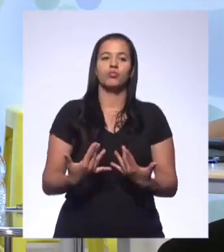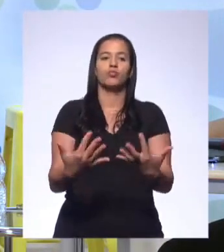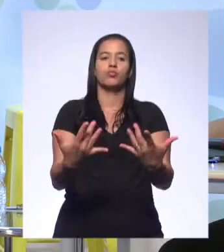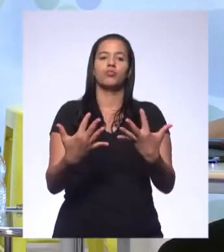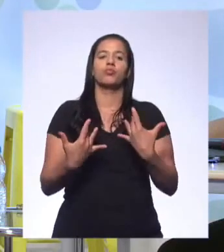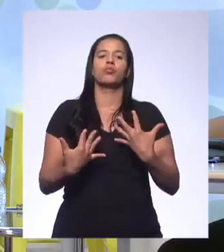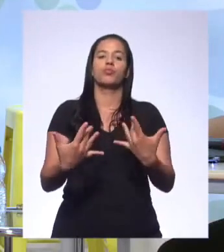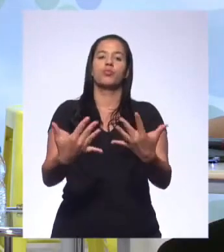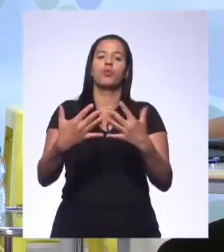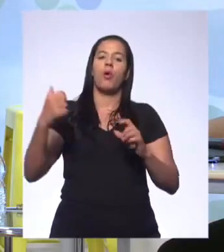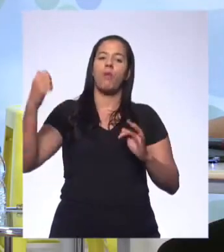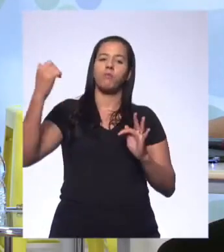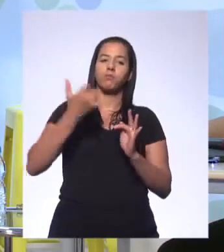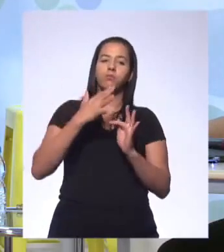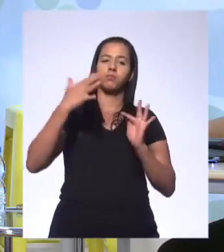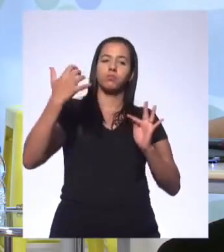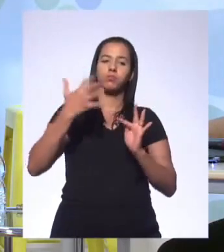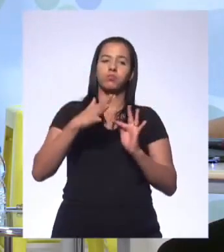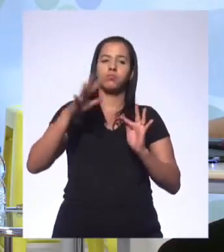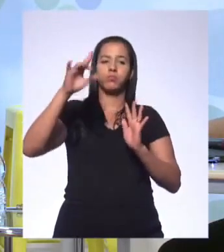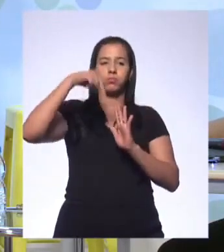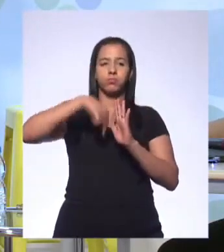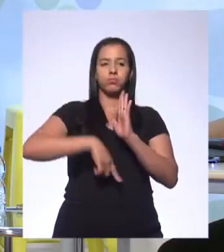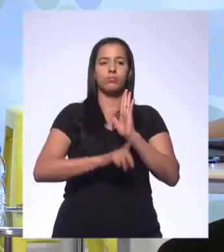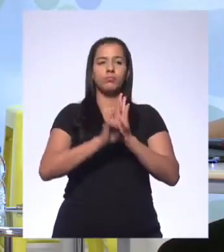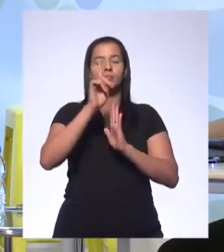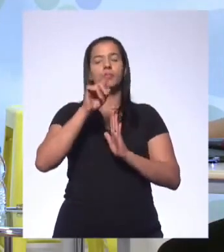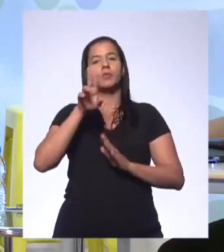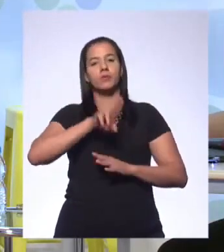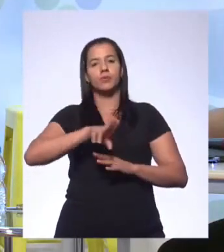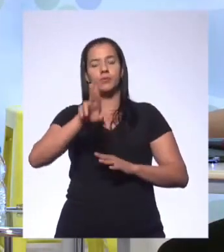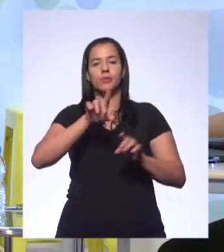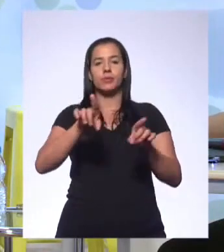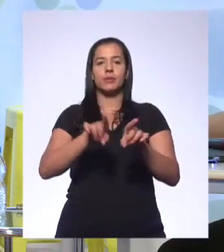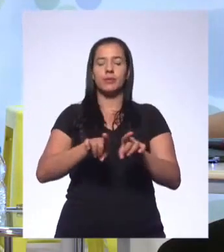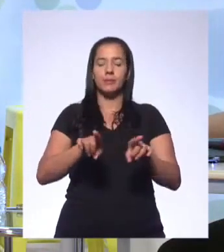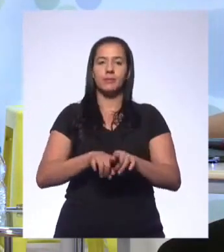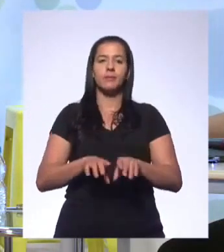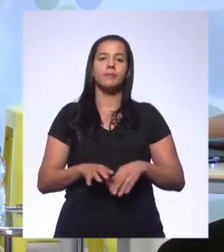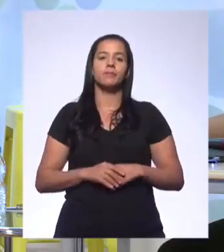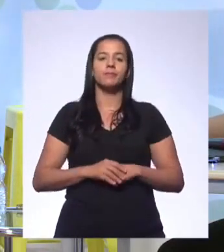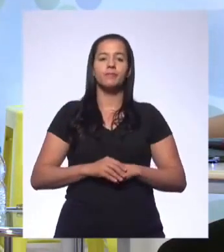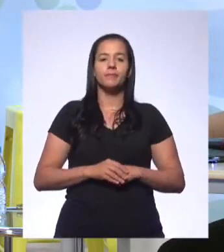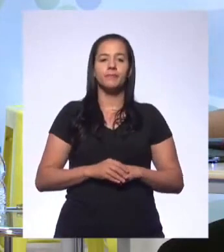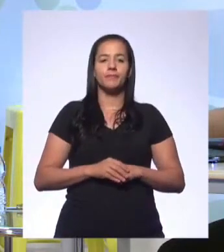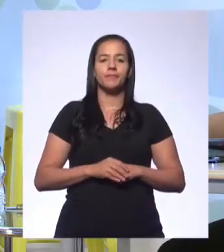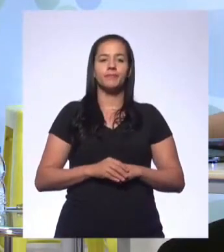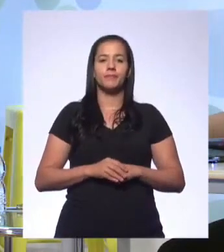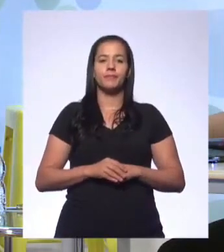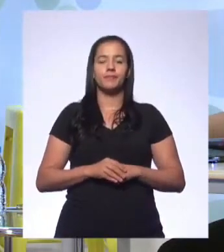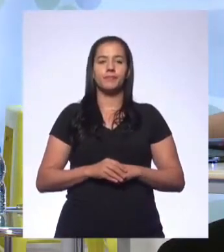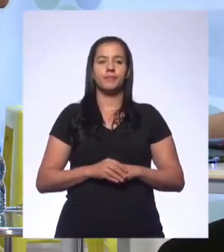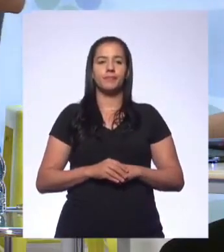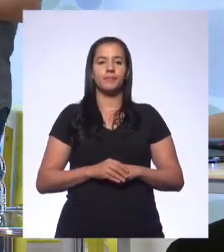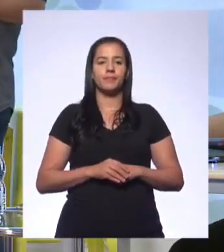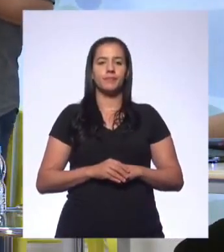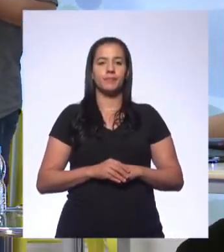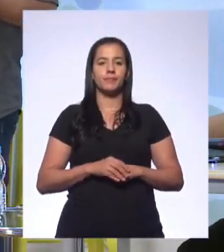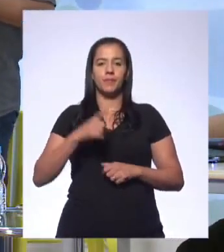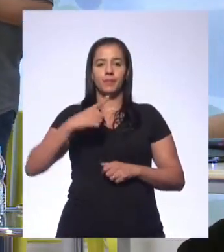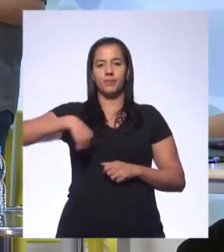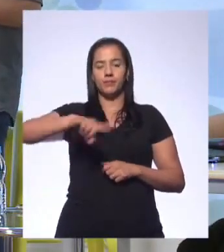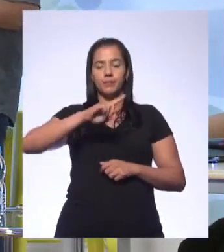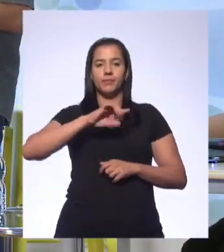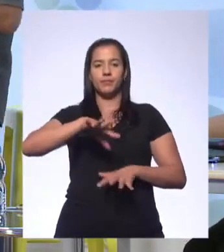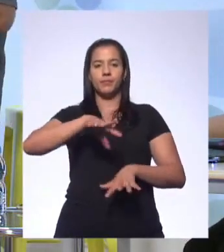fitoplâncton, etc. e tal, consomem também uma parte do gás oxigênio e libera uma grande parte de gás oxigênio para